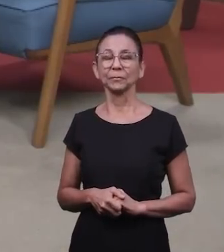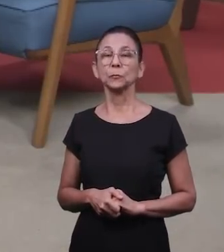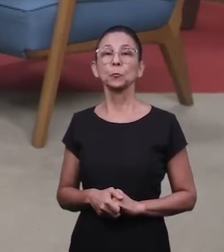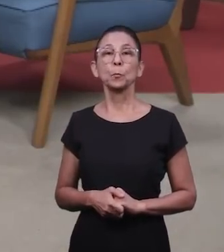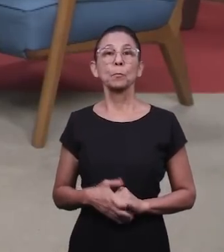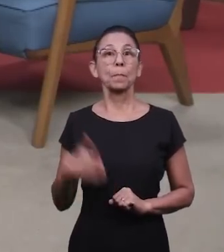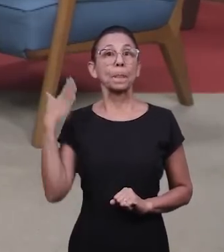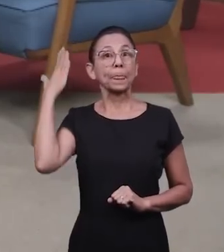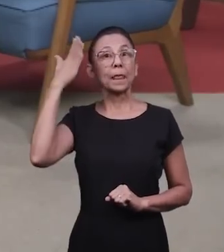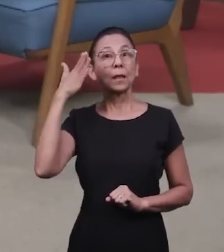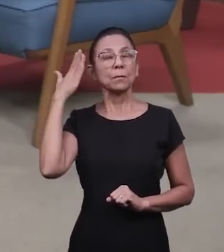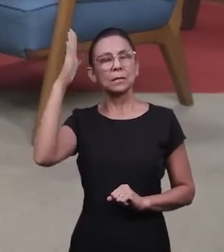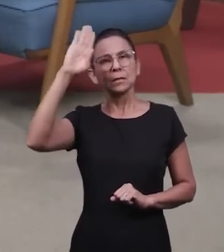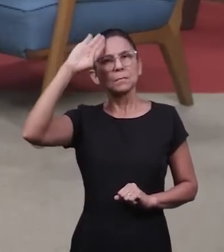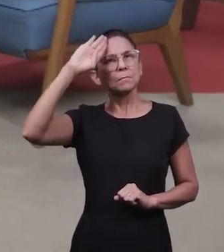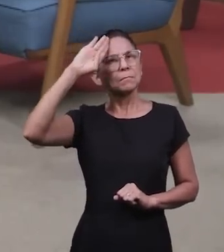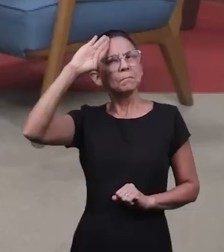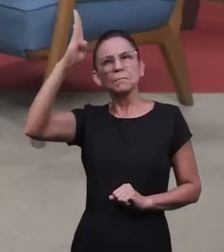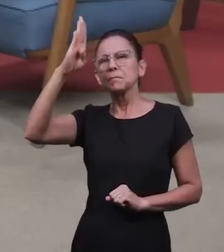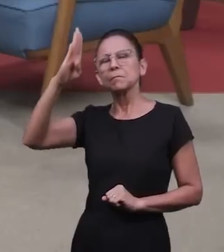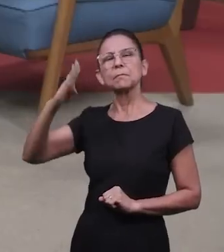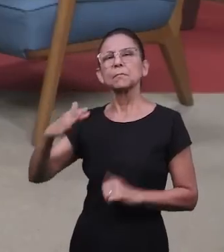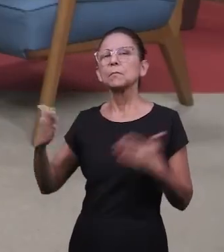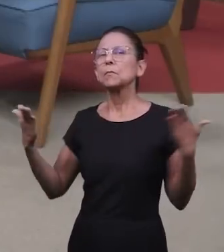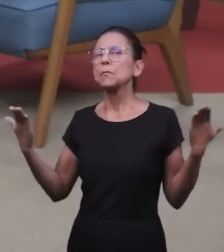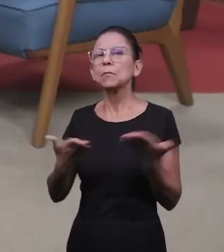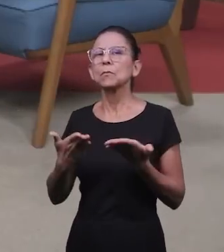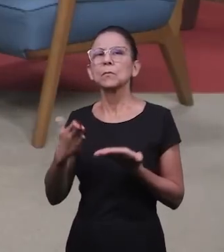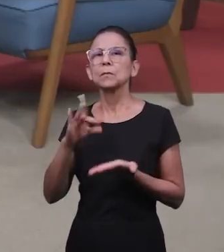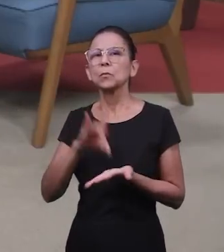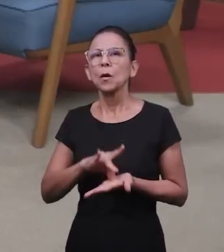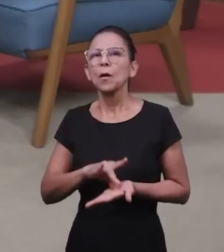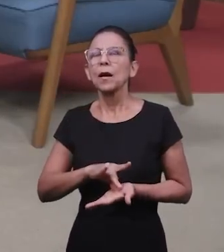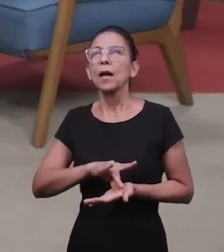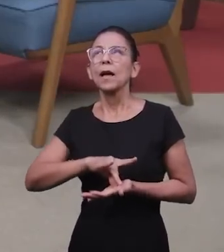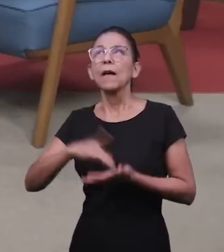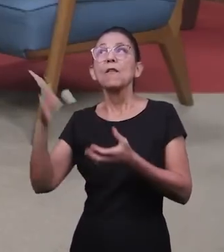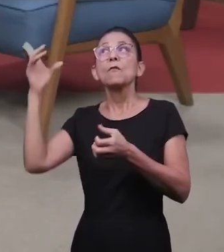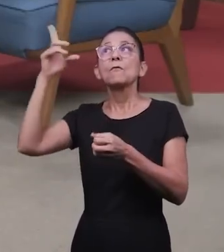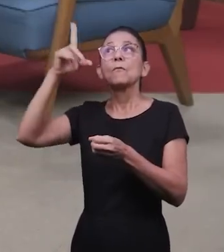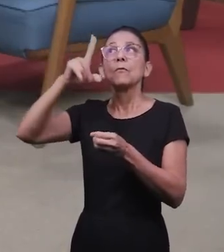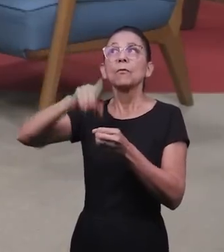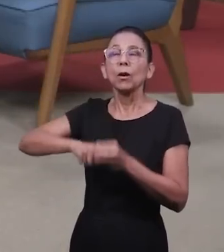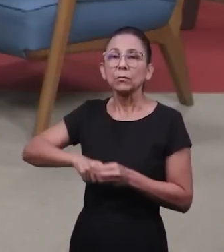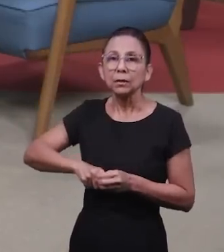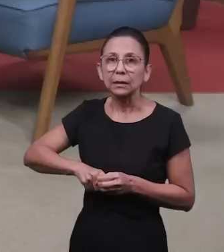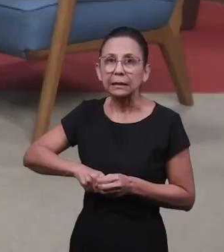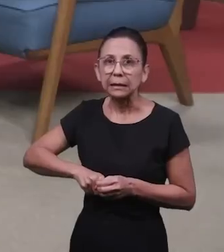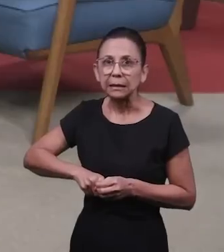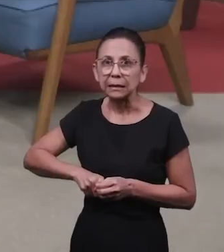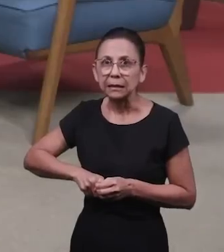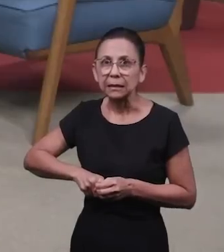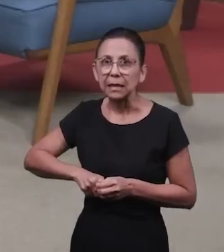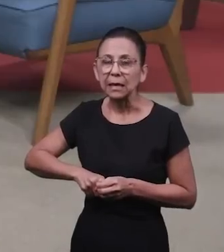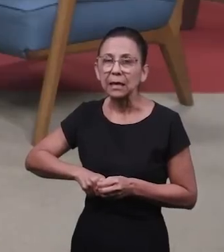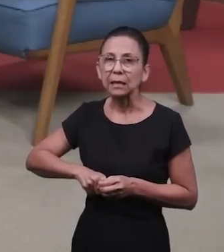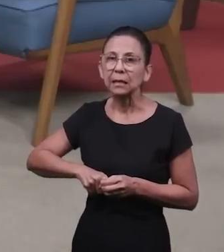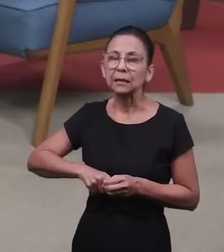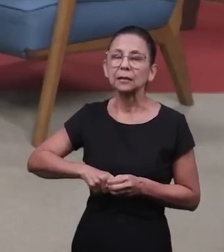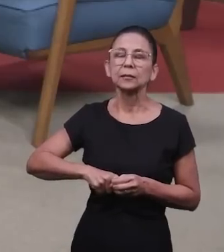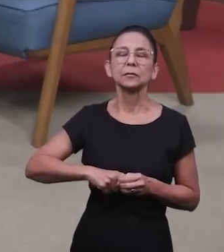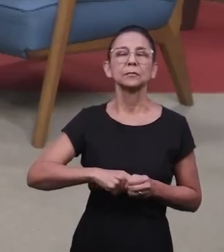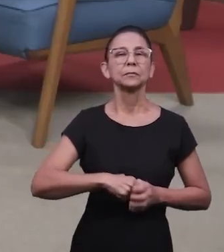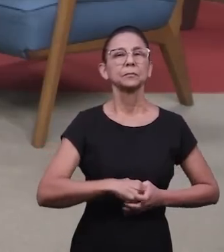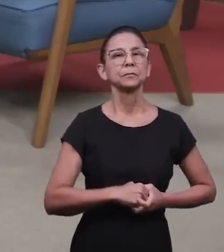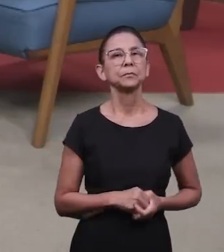programa. Glória a Jesus. A grande mensagem dessa hora é vem. É evidente que